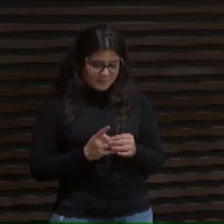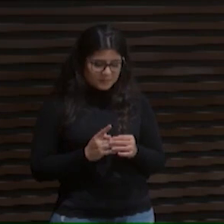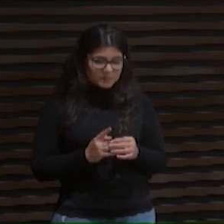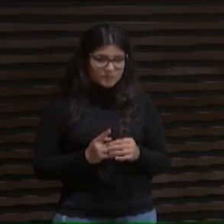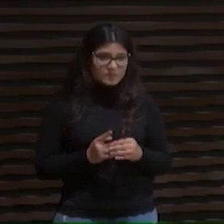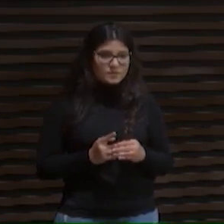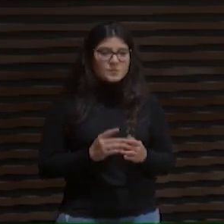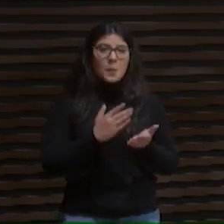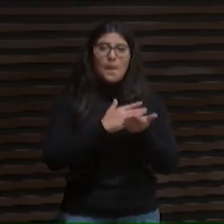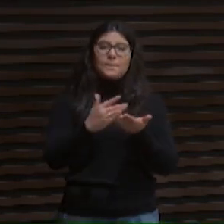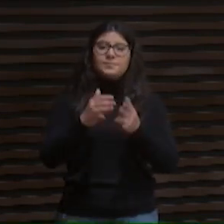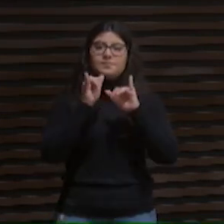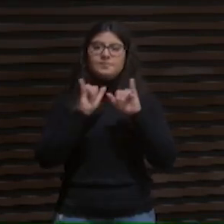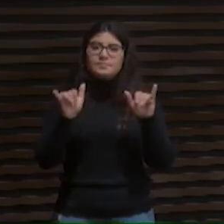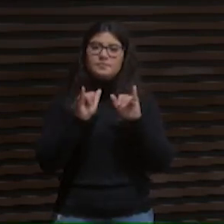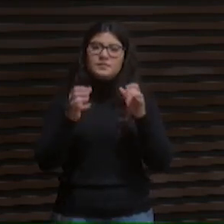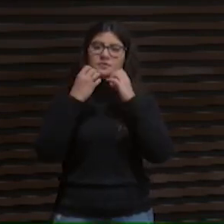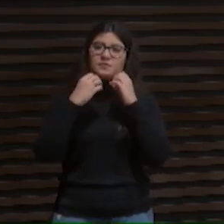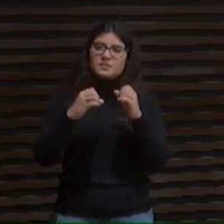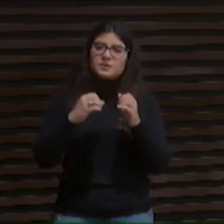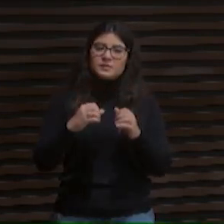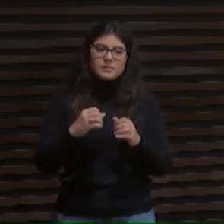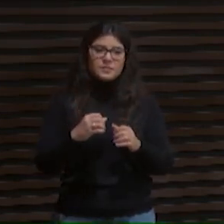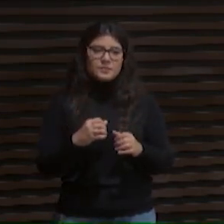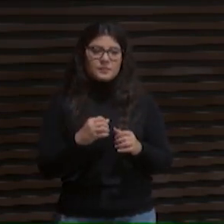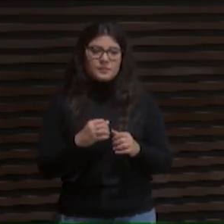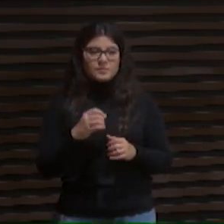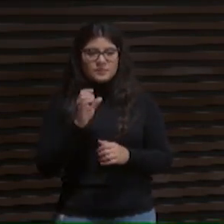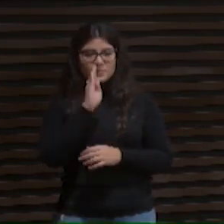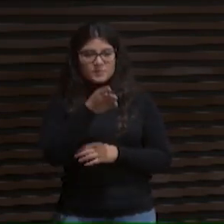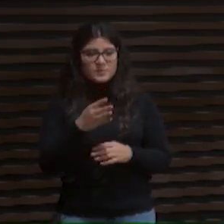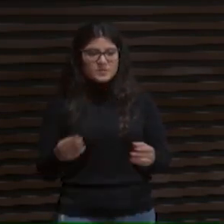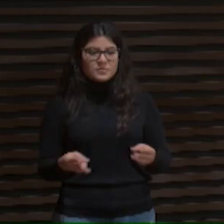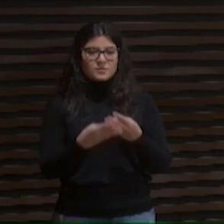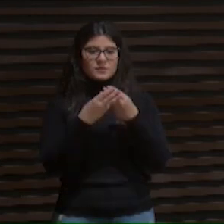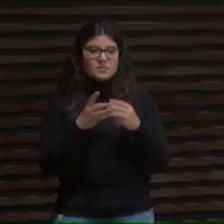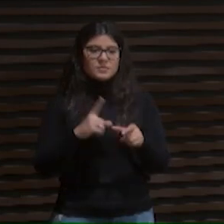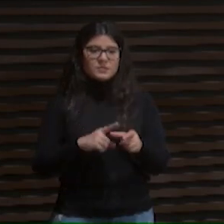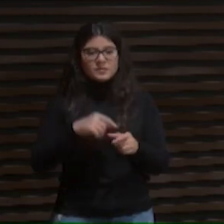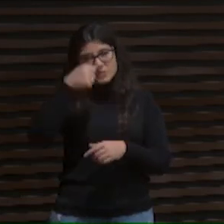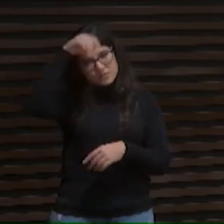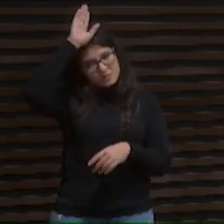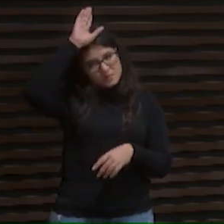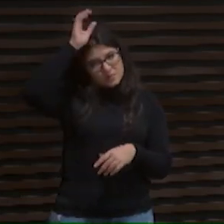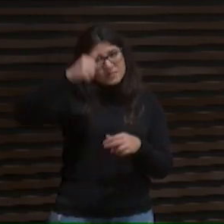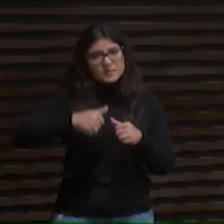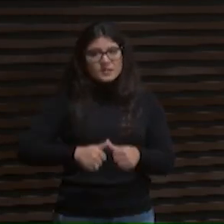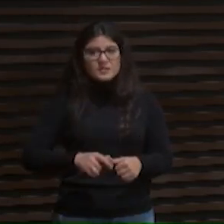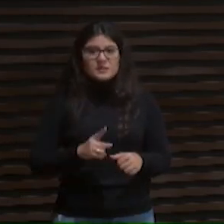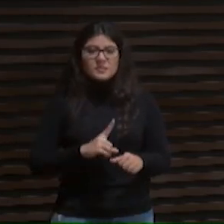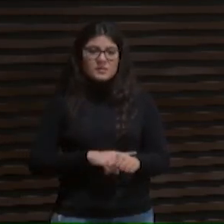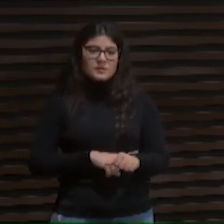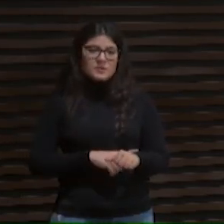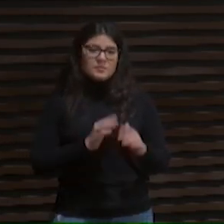Ele começa a anunciar o evangelho aos principais judeus de Roma, e durante esse tempo, importava